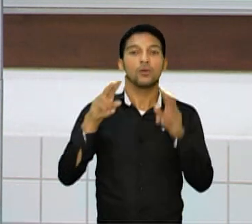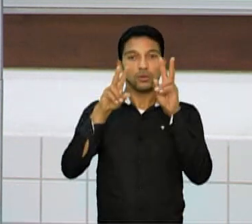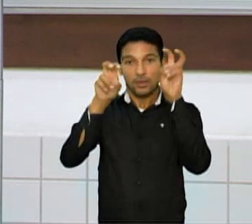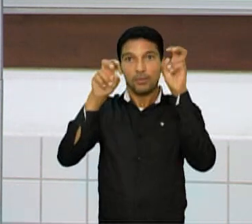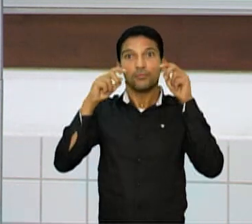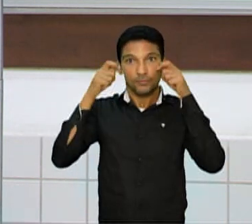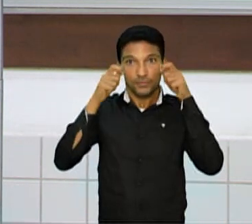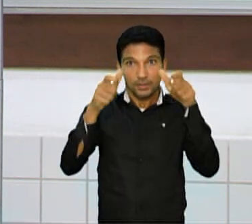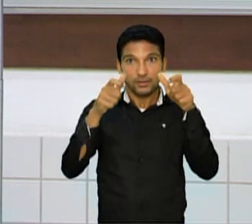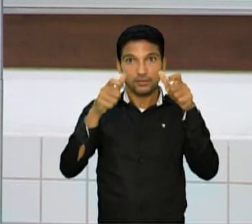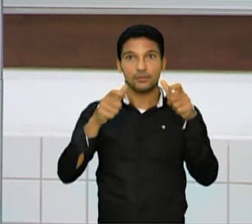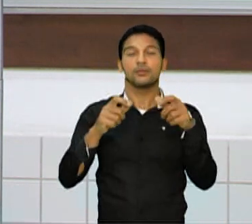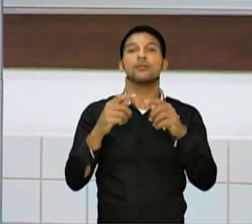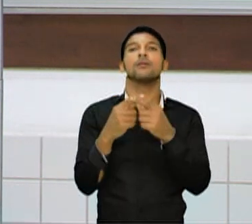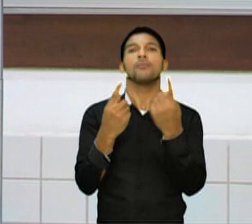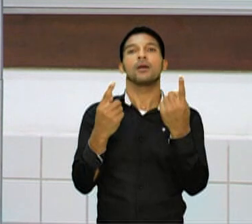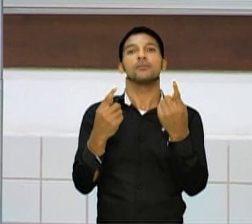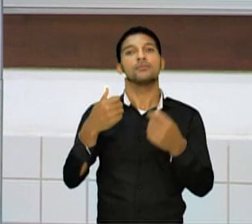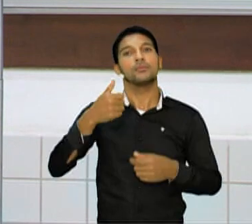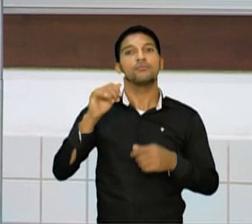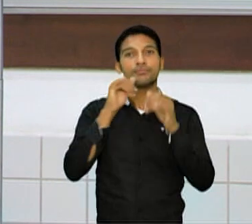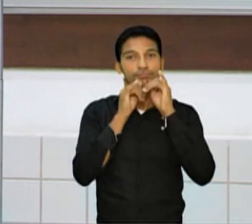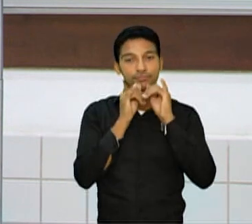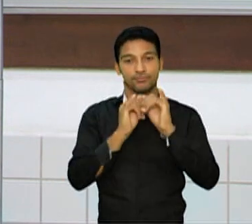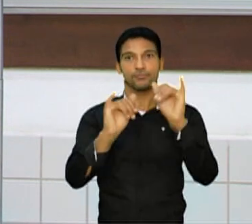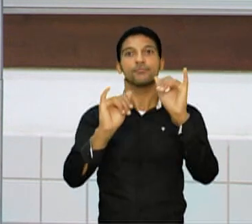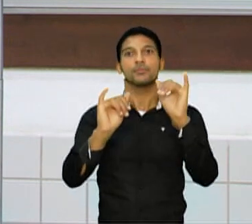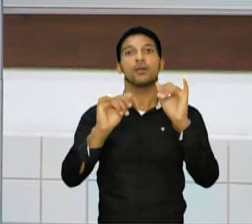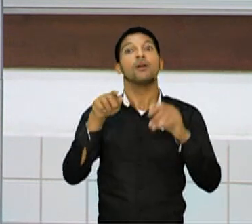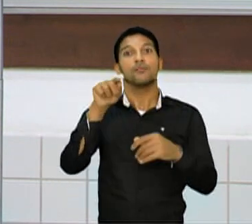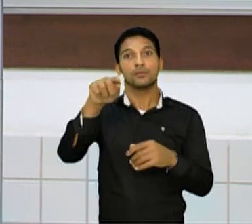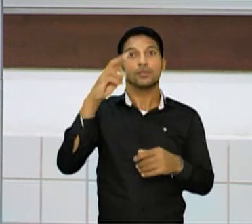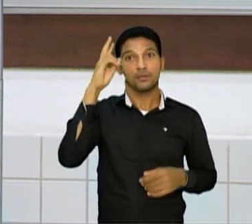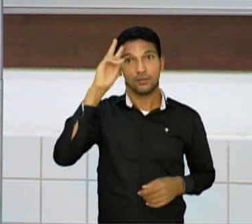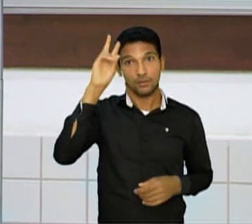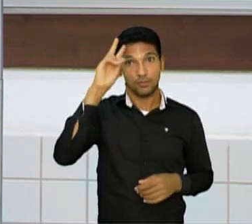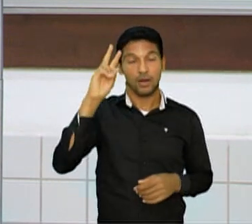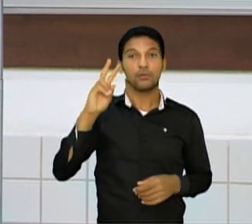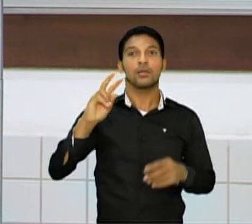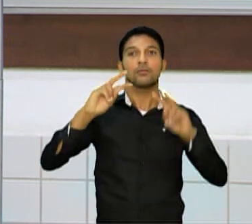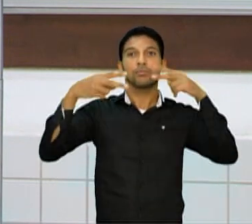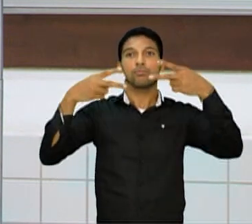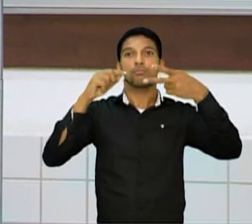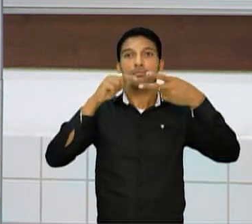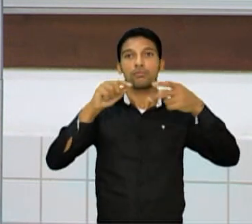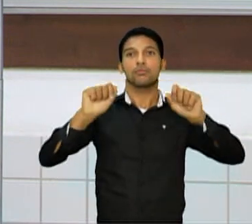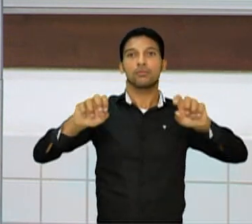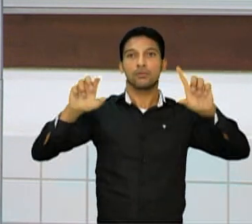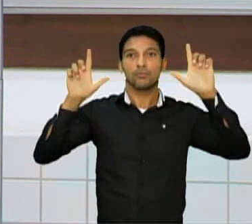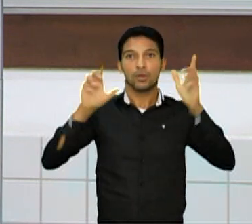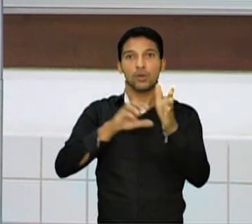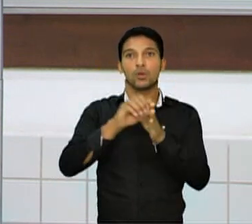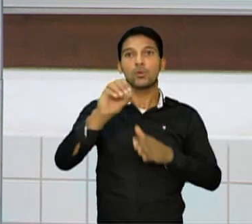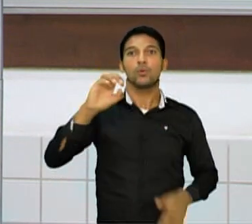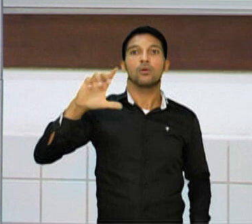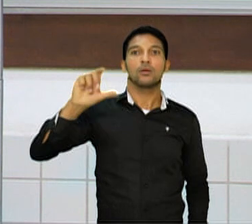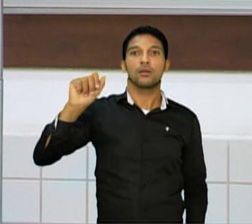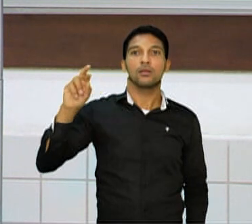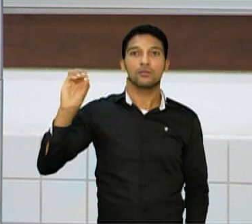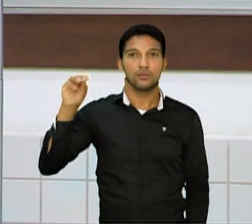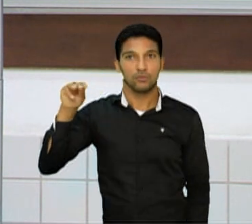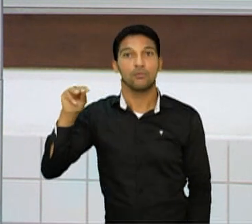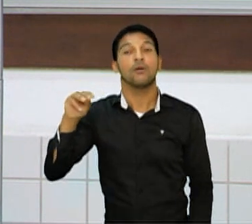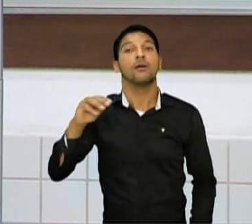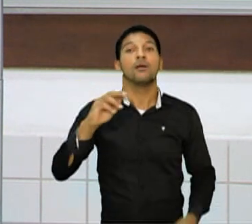começarmos, alguns avisos importantes. Lembrem de executar a atividade, acessem o link número 1, realizem a atividade de maneira